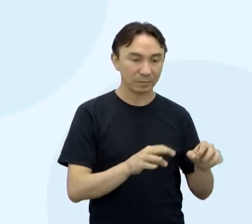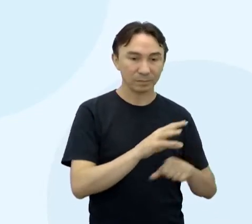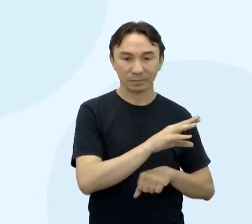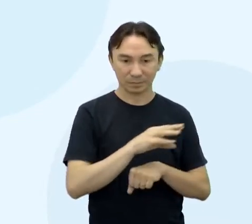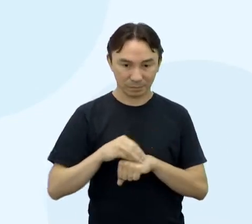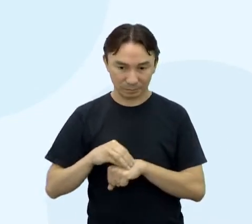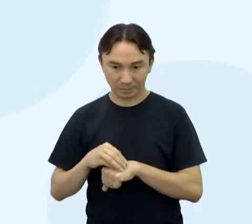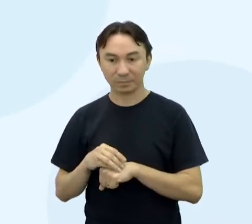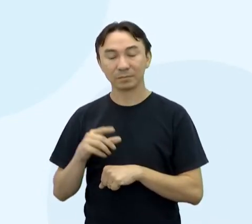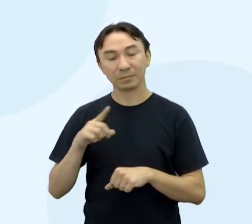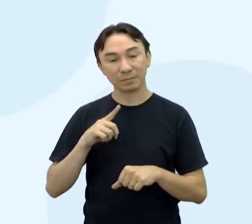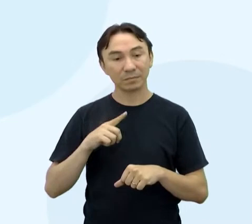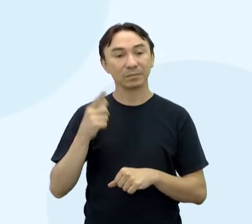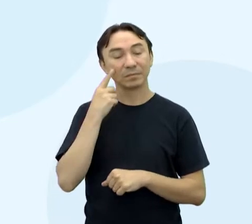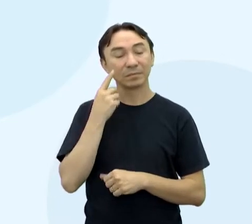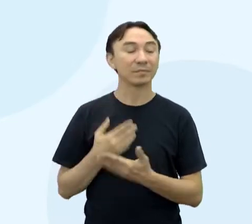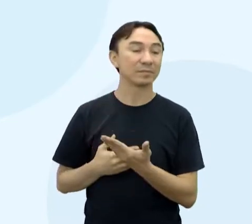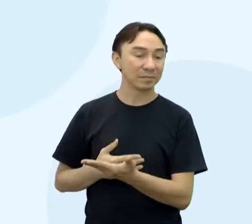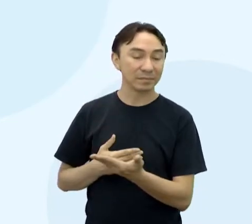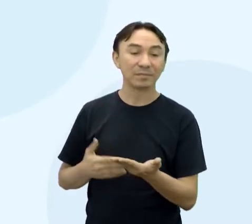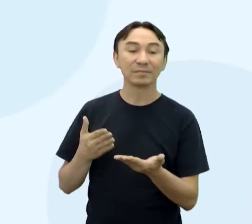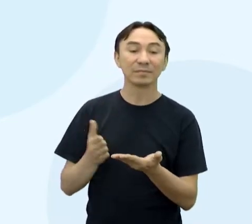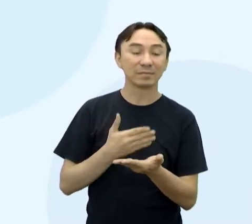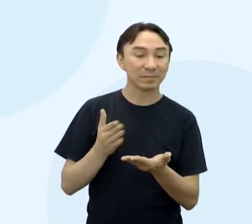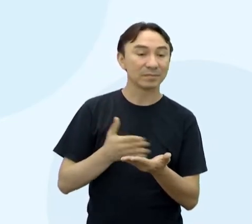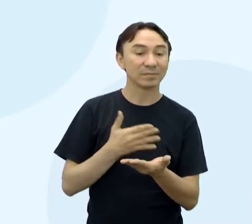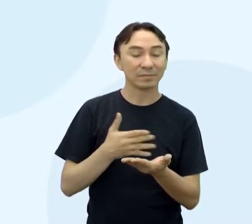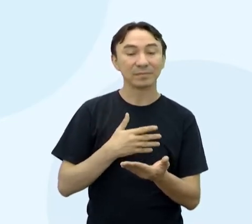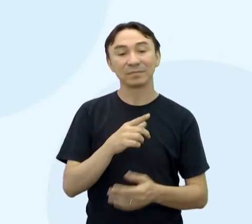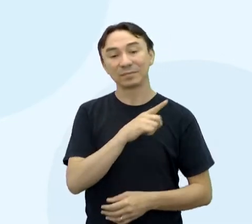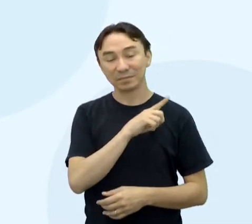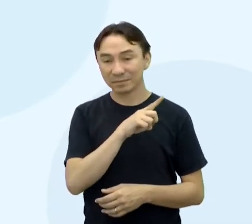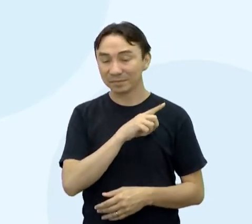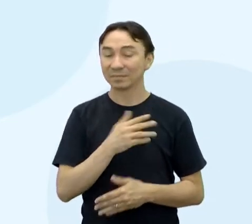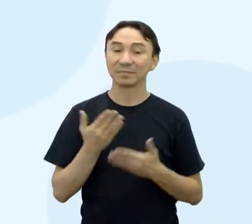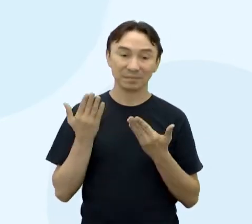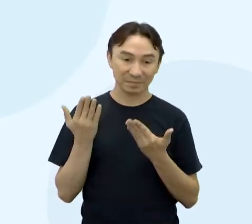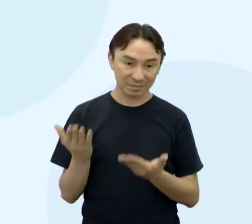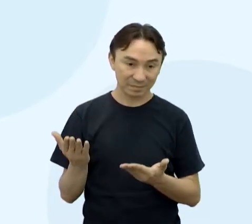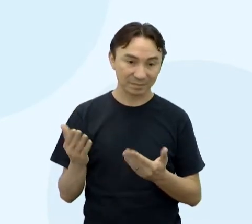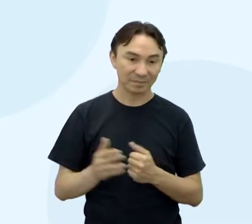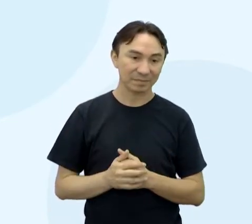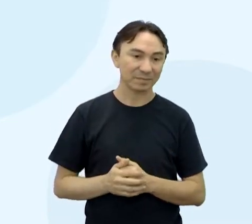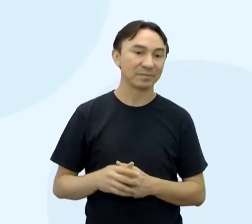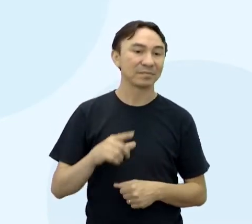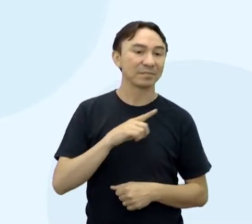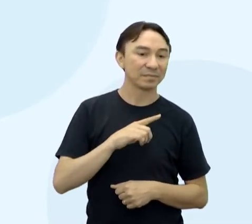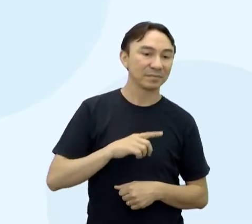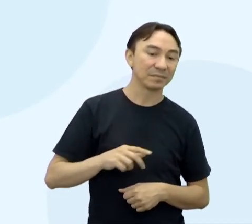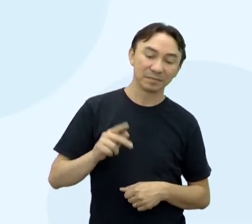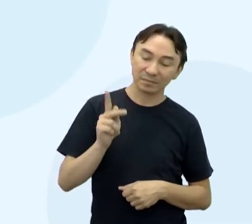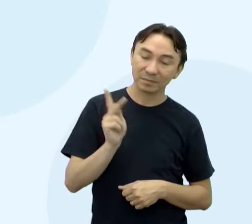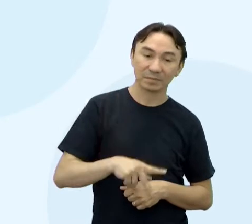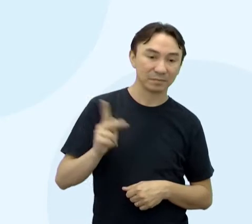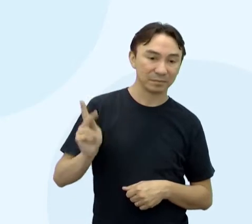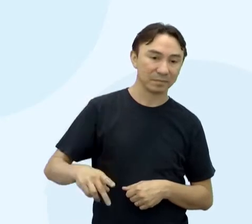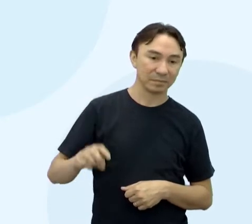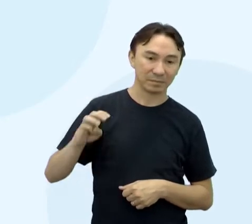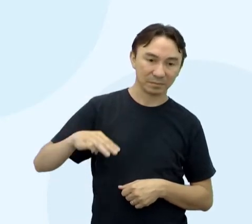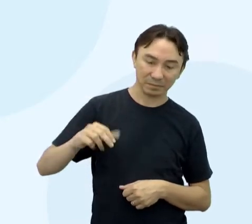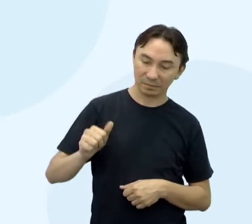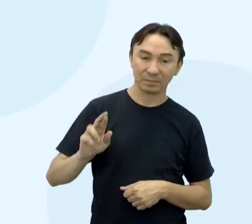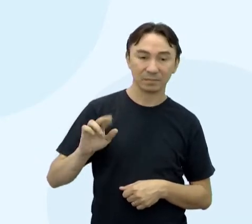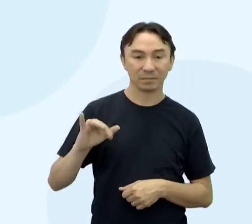Universidade Federal de Santa Maria. Temos que dar aí os créditos, certo? Então, a professora Márcia Lise